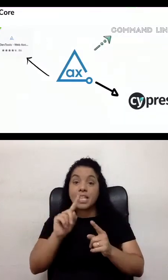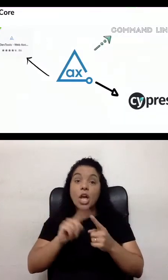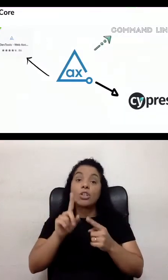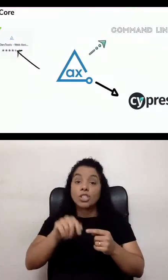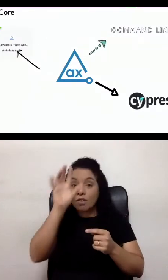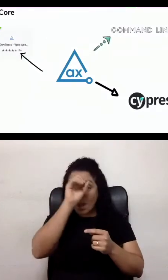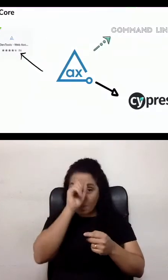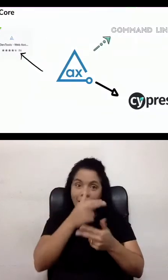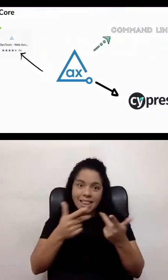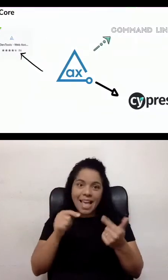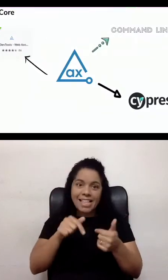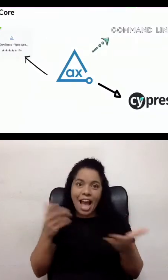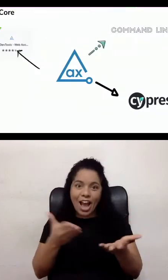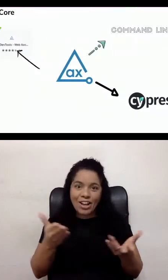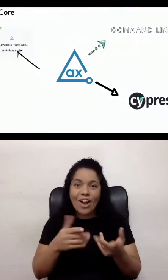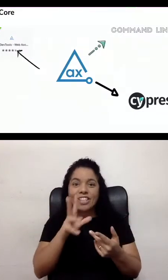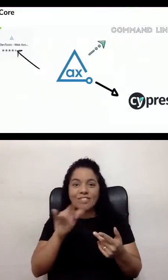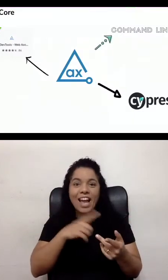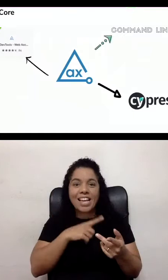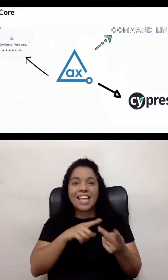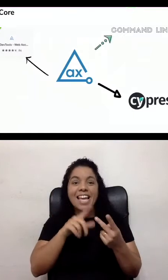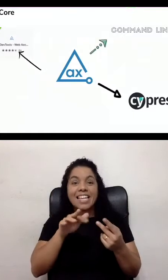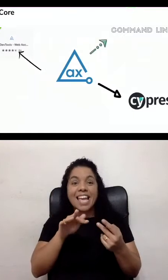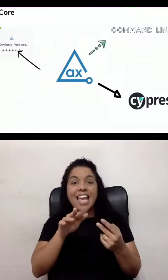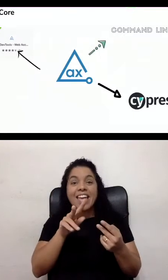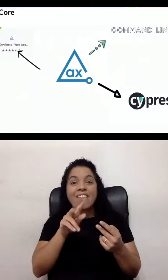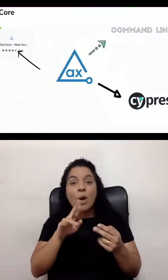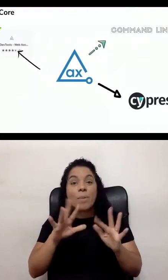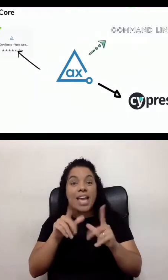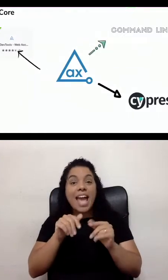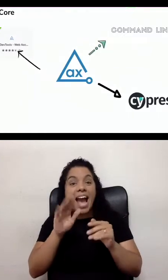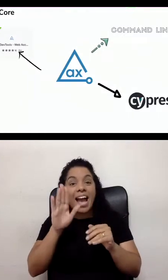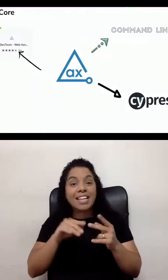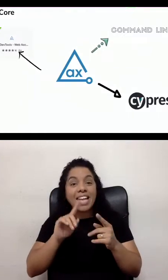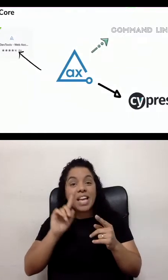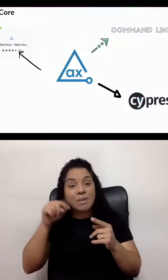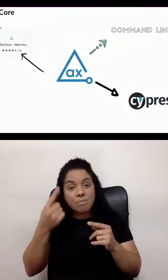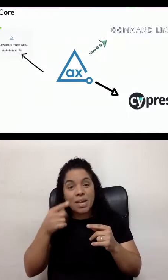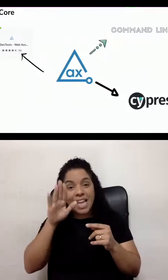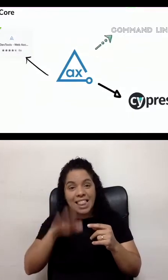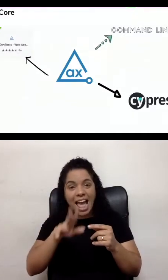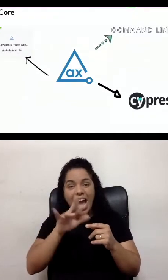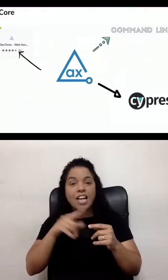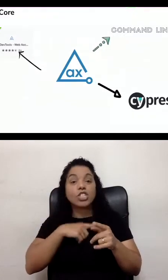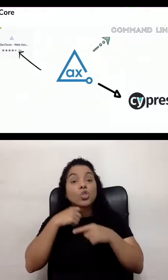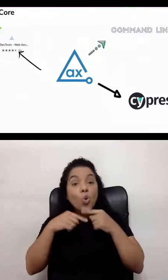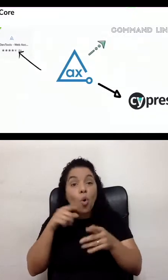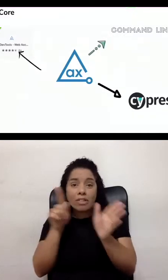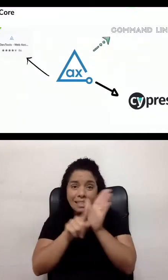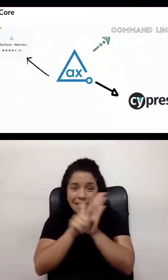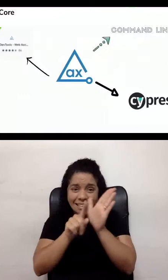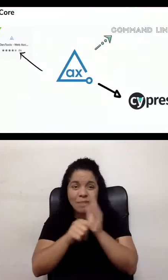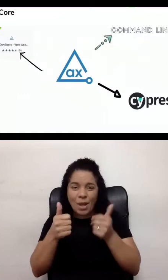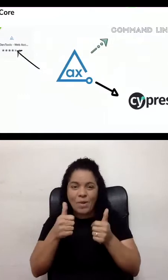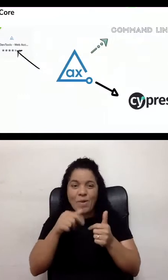à tarde, que pode explicar muita coisa. Então, tudo que vocês tiverem de dúvida com Cypress, tirem com ele, eu também vou tirar com toda certeza de tarde.